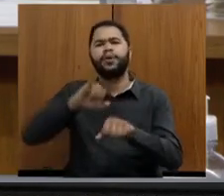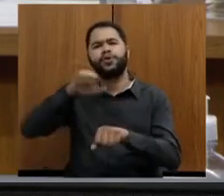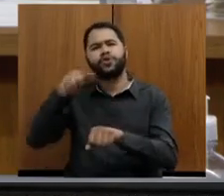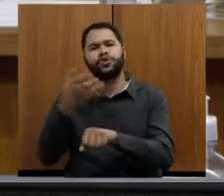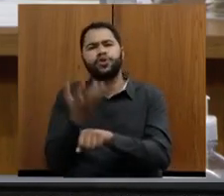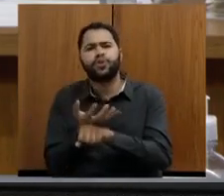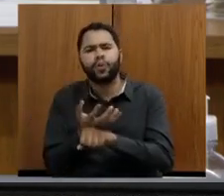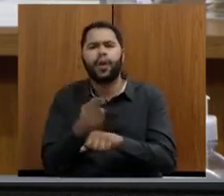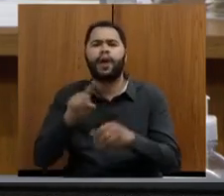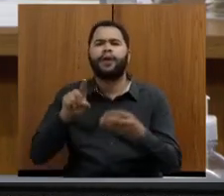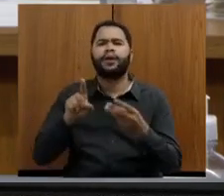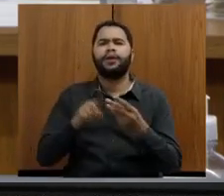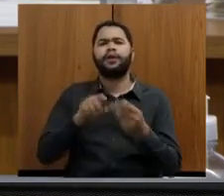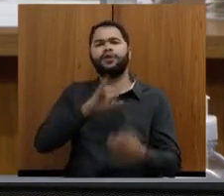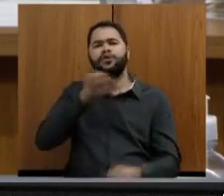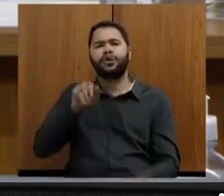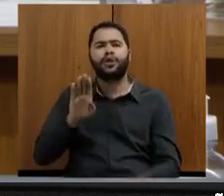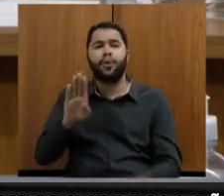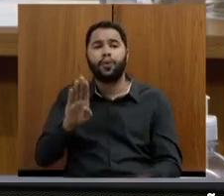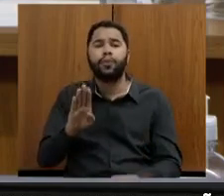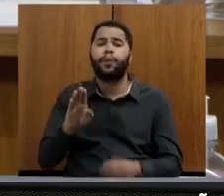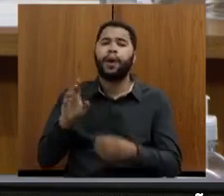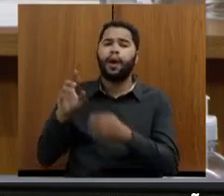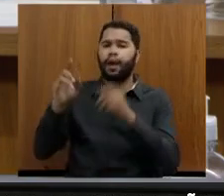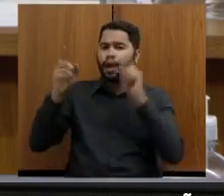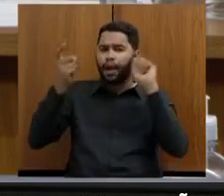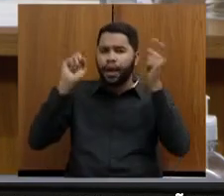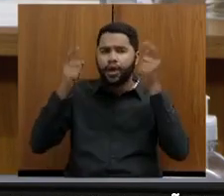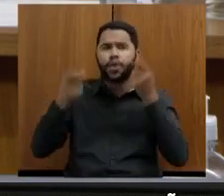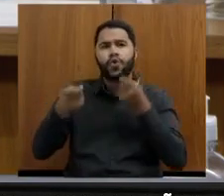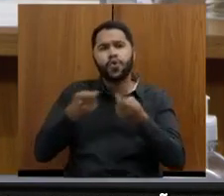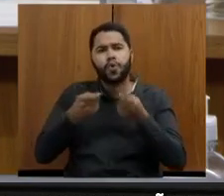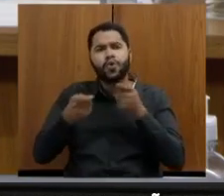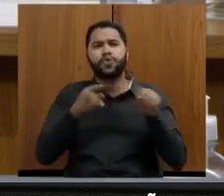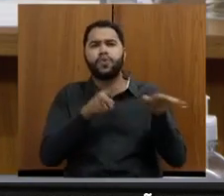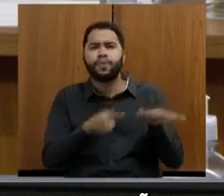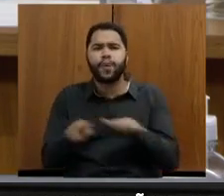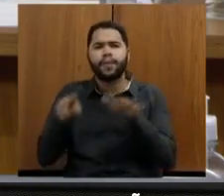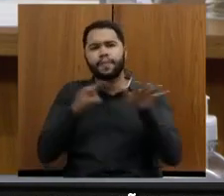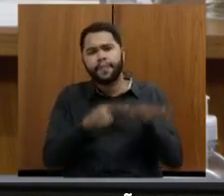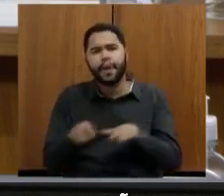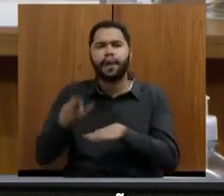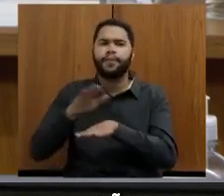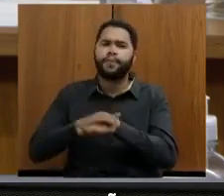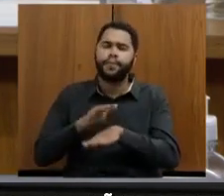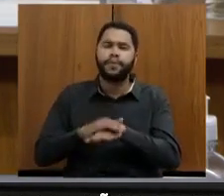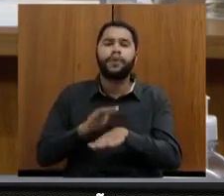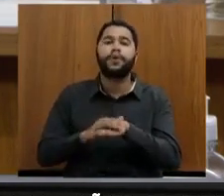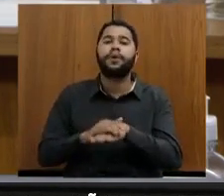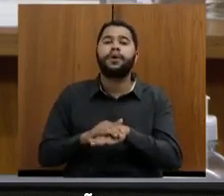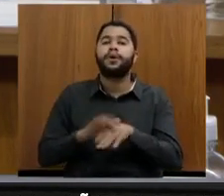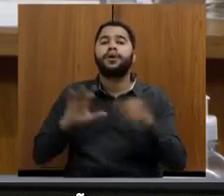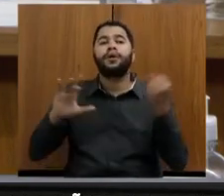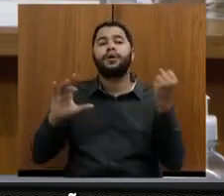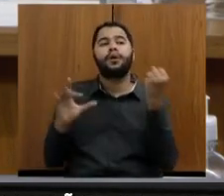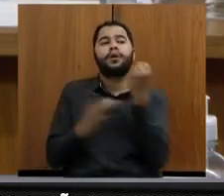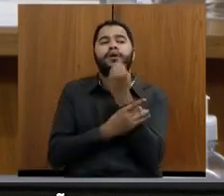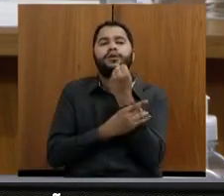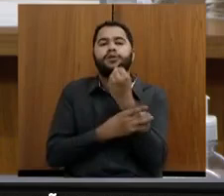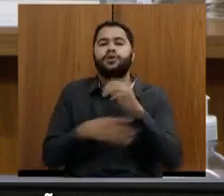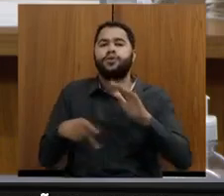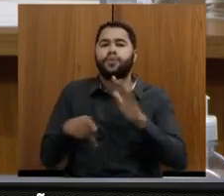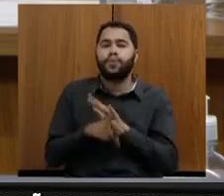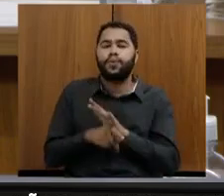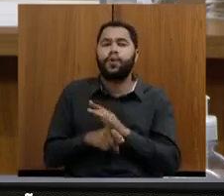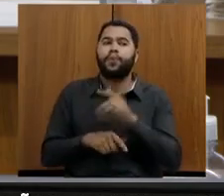ou seja as reuniões de coordenação e controle semanais do alto comando garantiam a